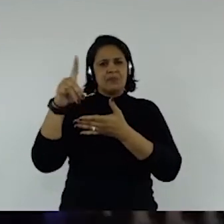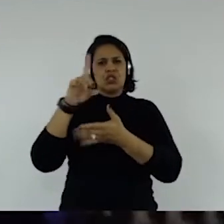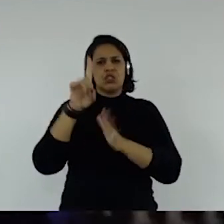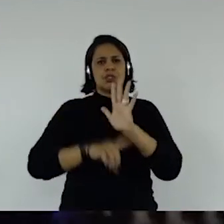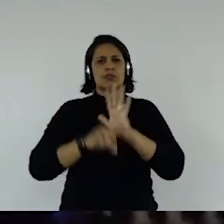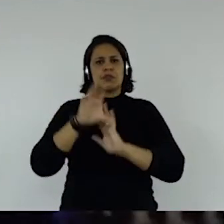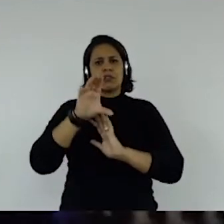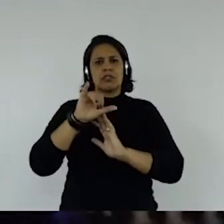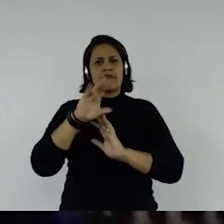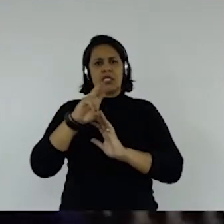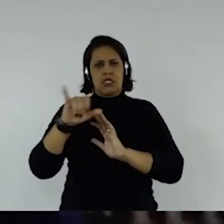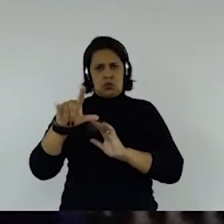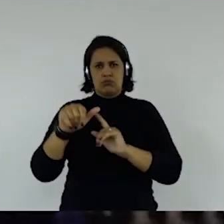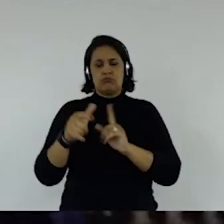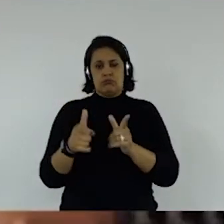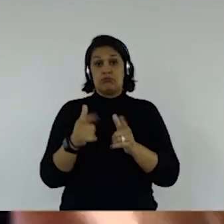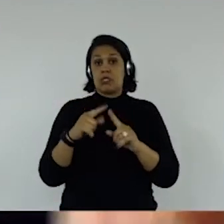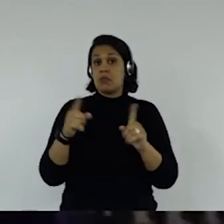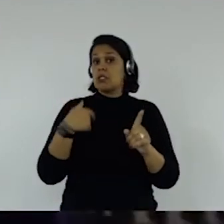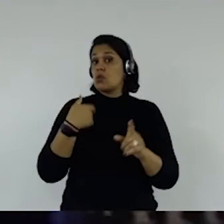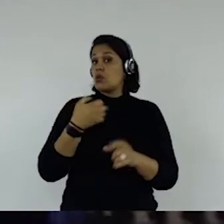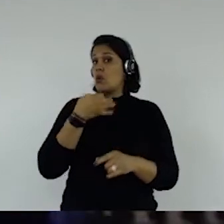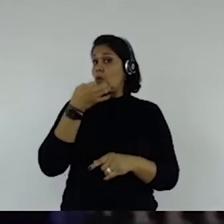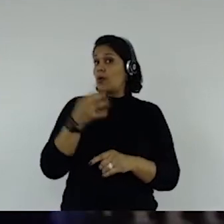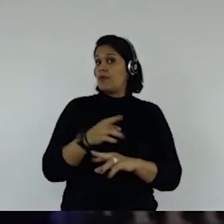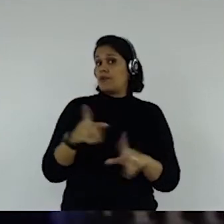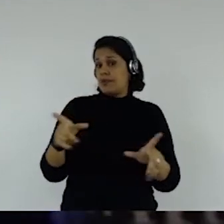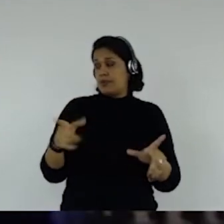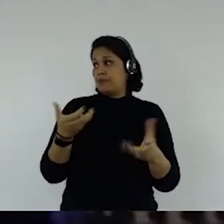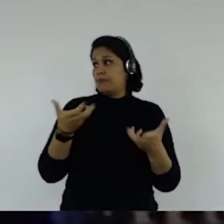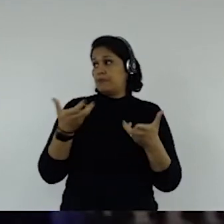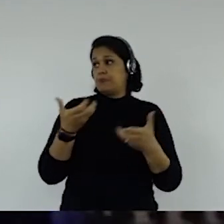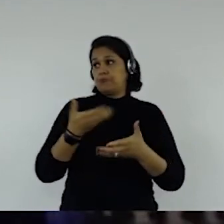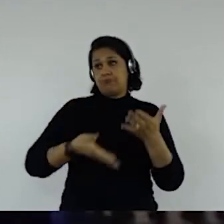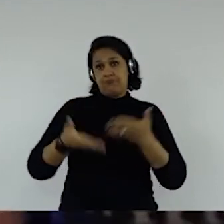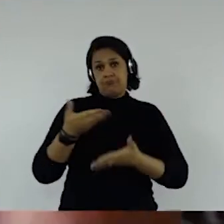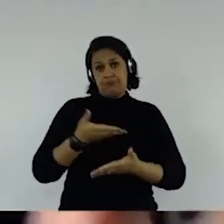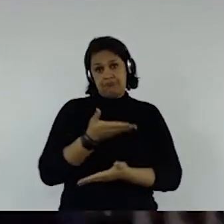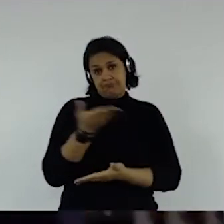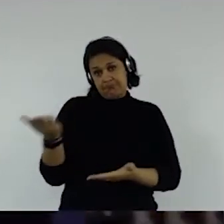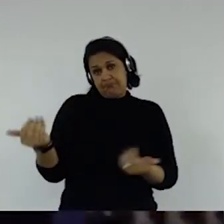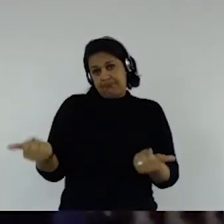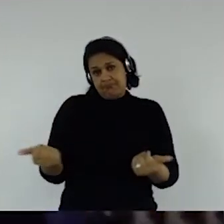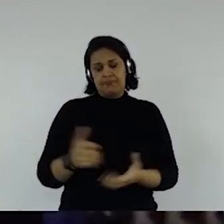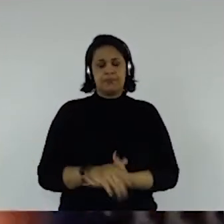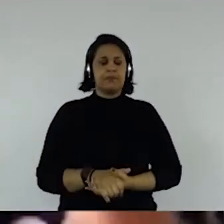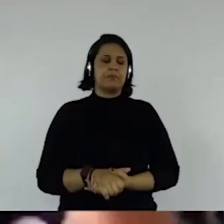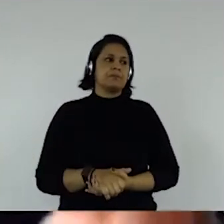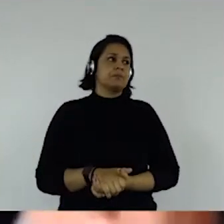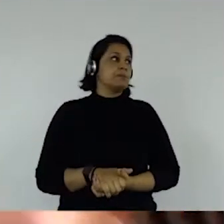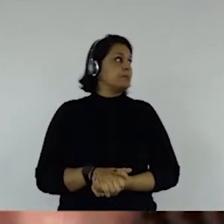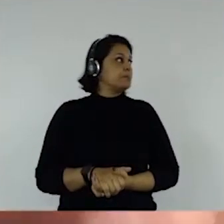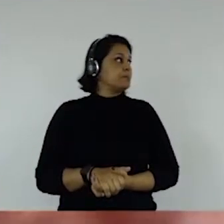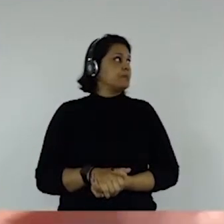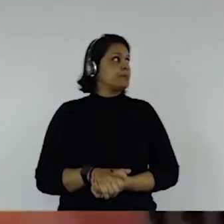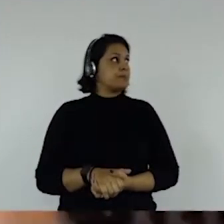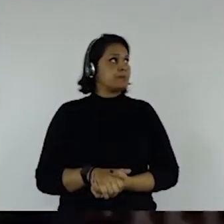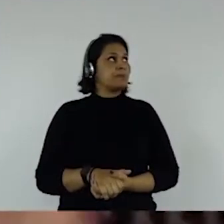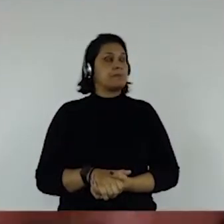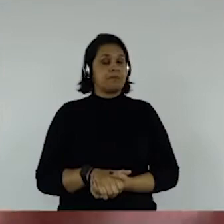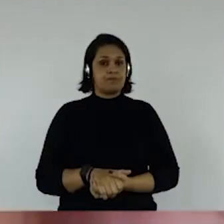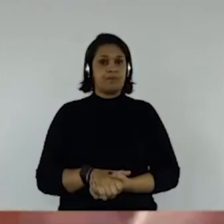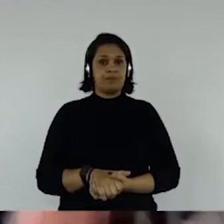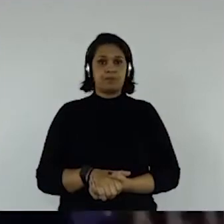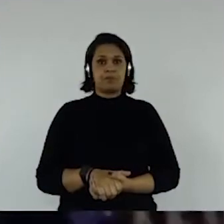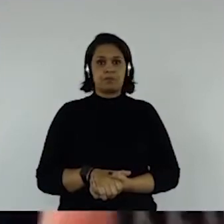tenho uma opinião um pouco diferente, que eu queria dividir com todos aqui. Na verdade, para